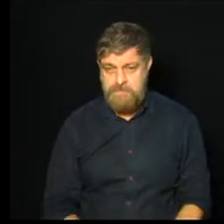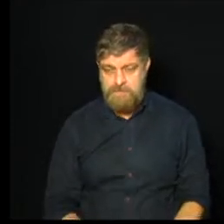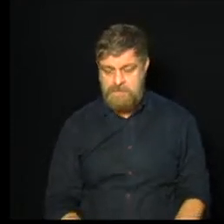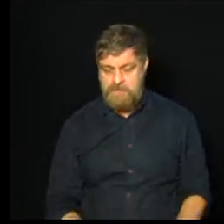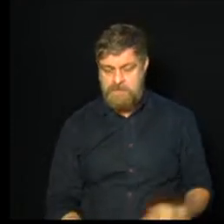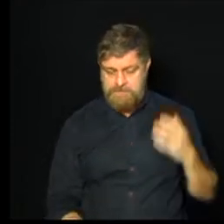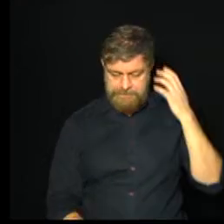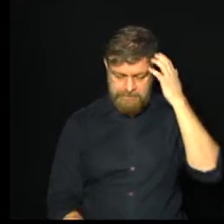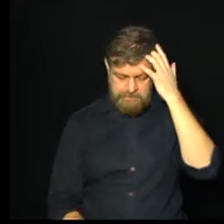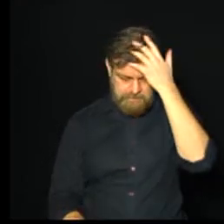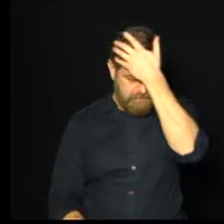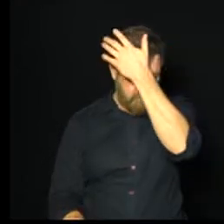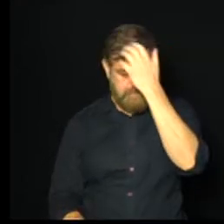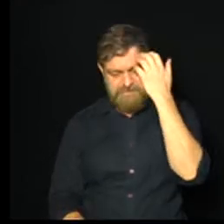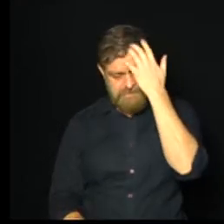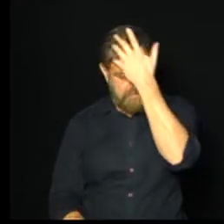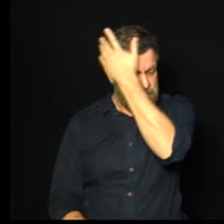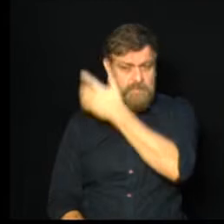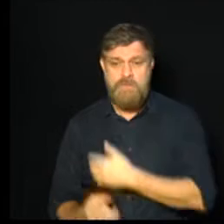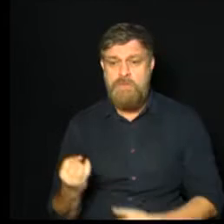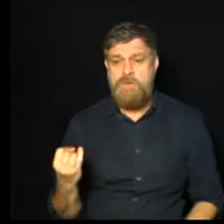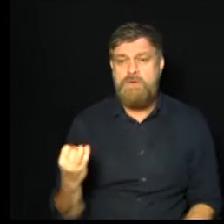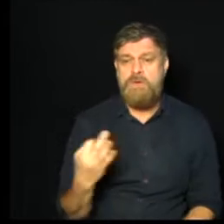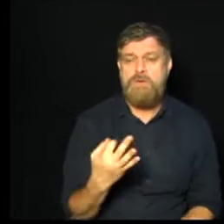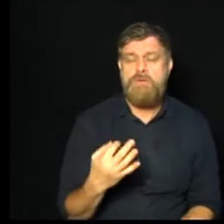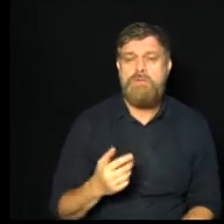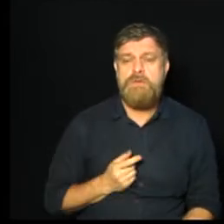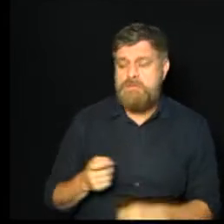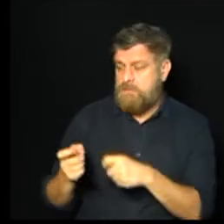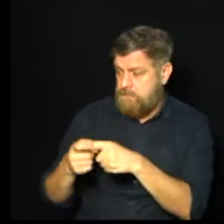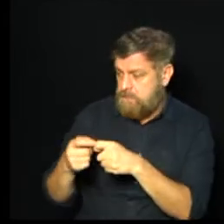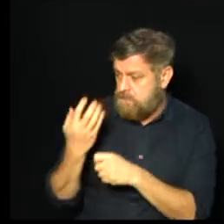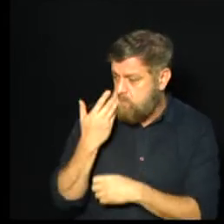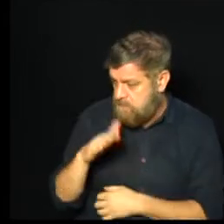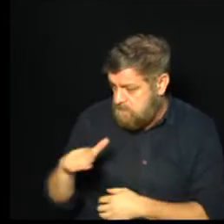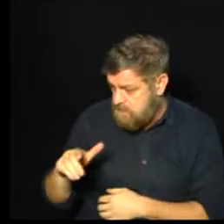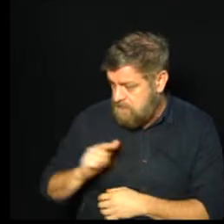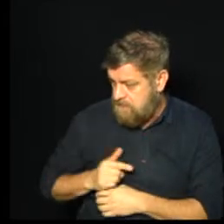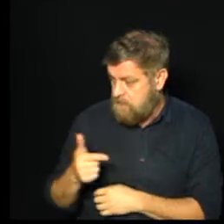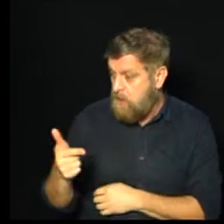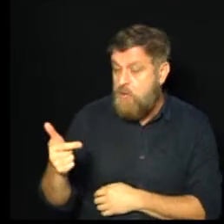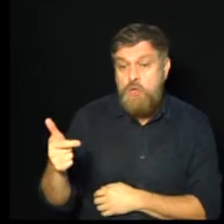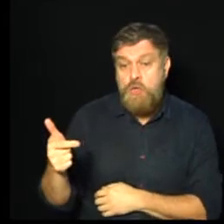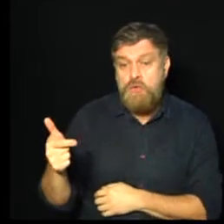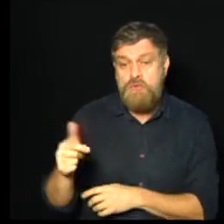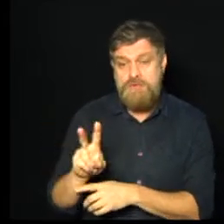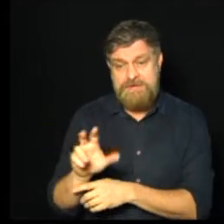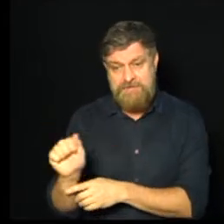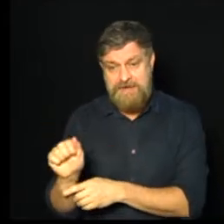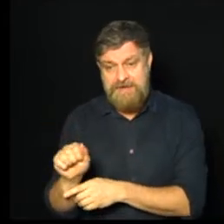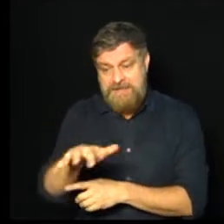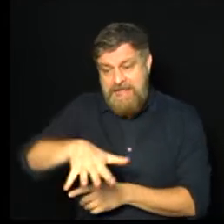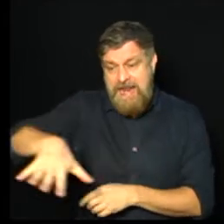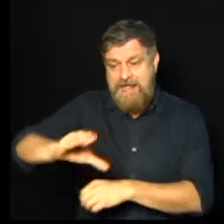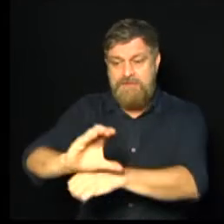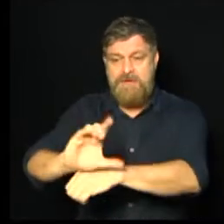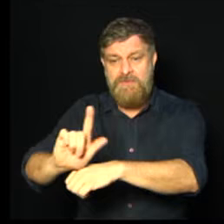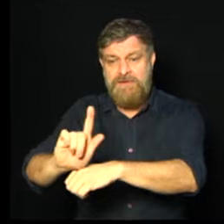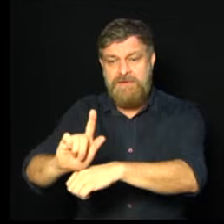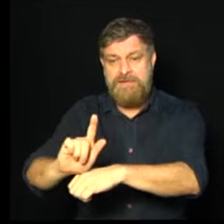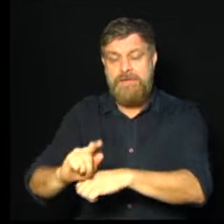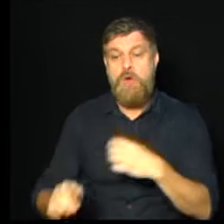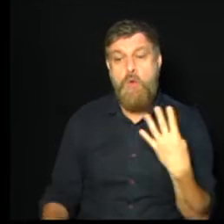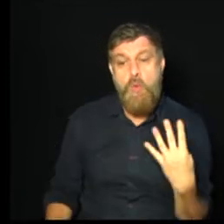Pediatra, deixa eu ver aqui, quantos pediatras? Tivemos 12 vagas disponíveis para o Campo Grande. Somente